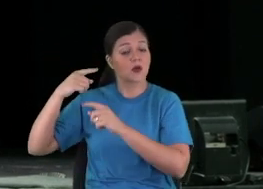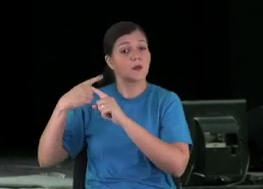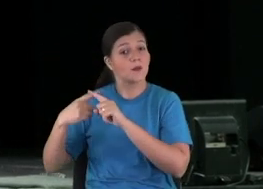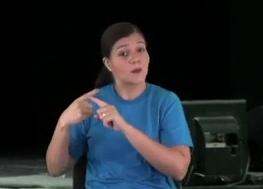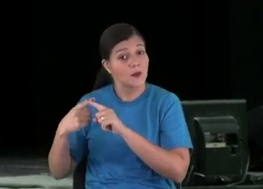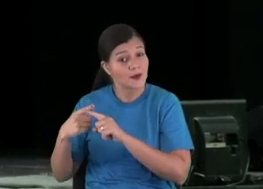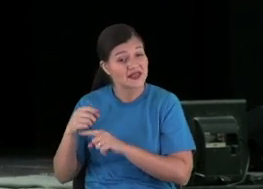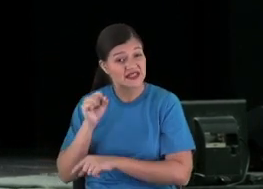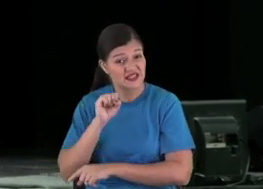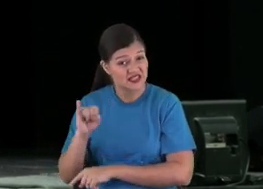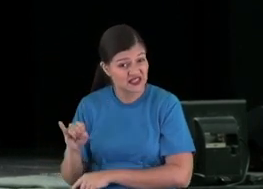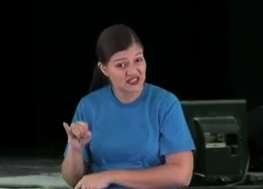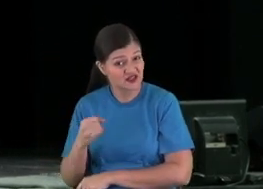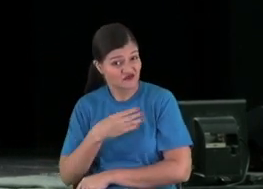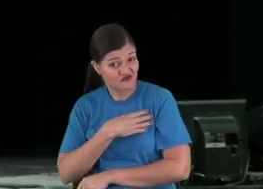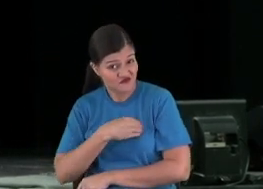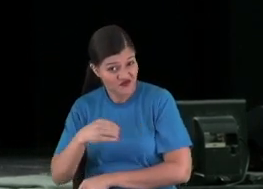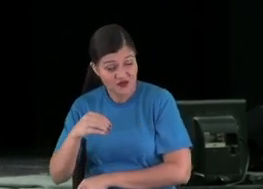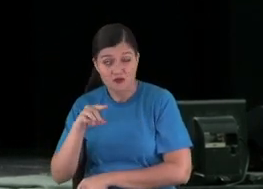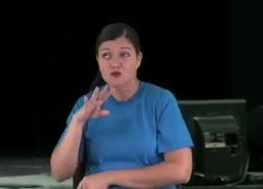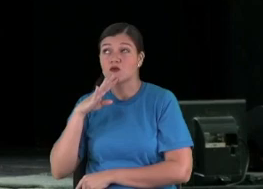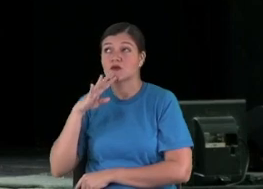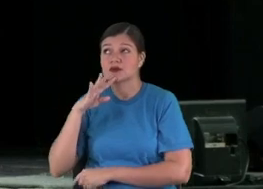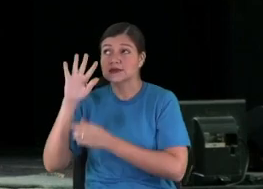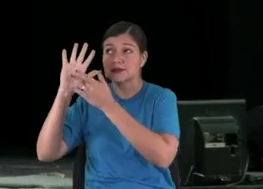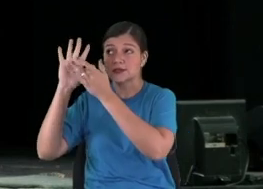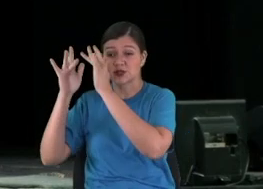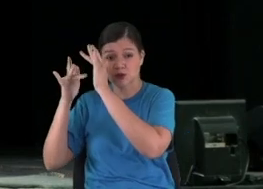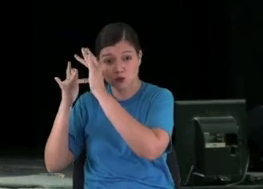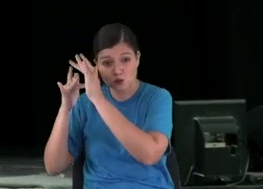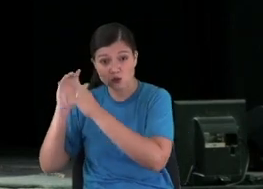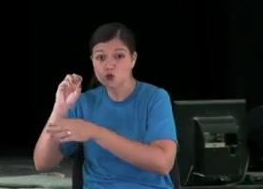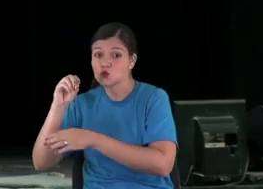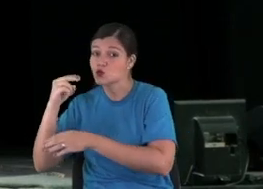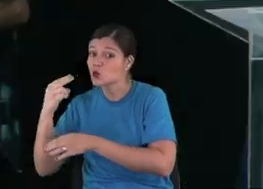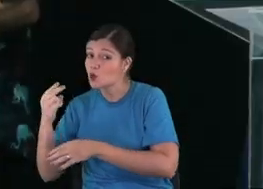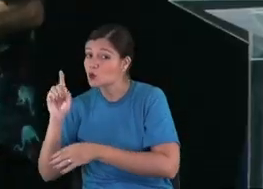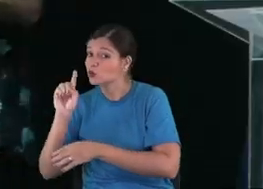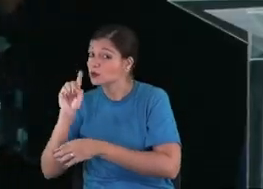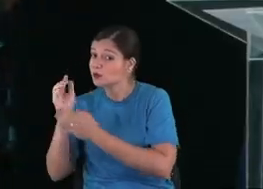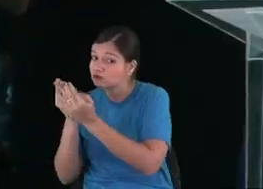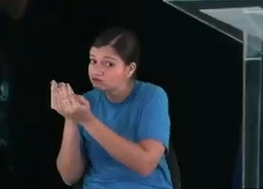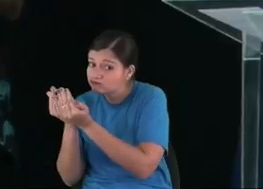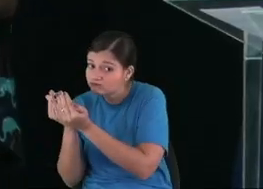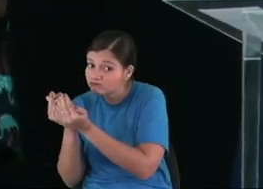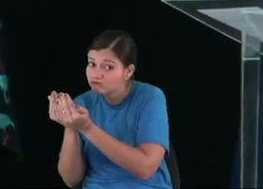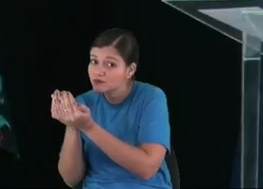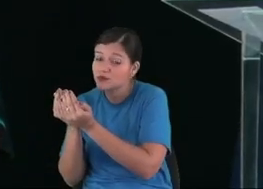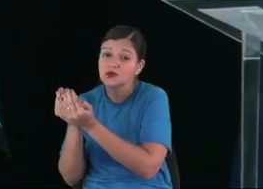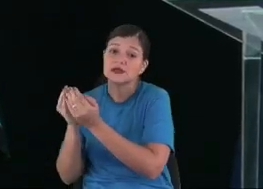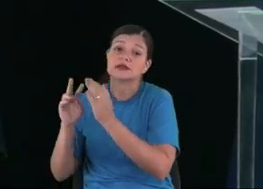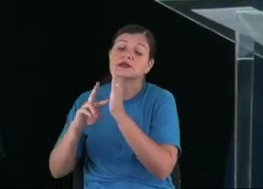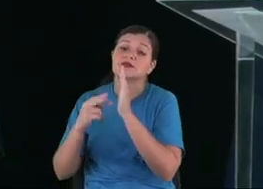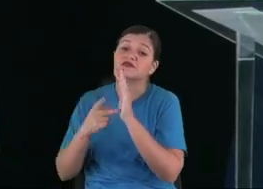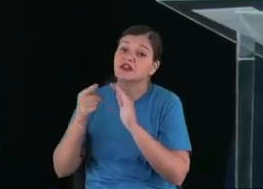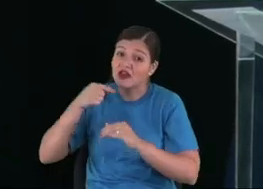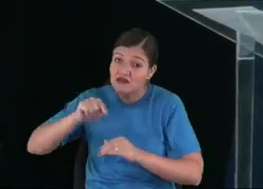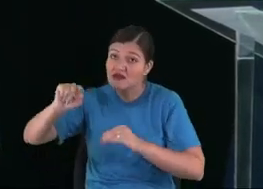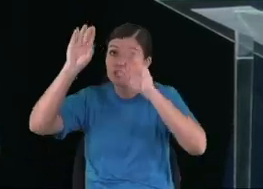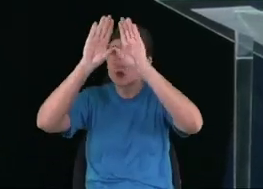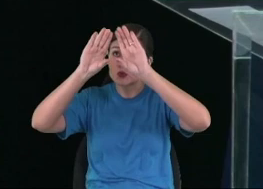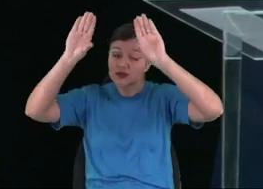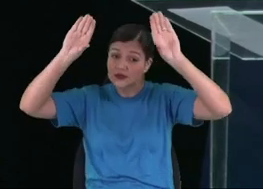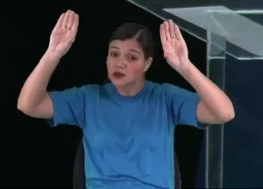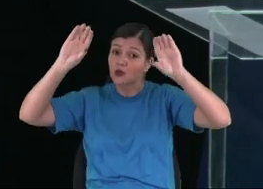possibilidade de filhos conhecerem Jesus ou não, e portanto de estarem no céu ou no inferno. No dia